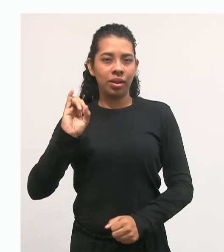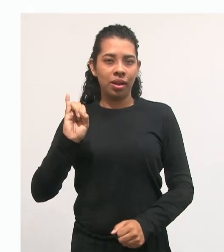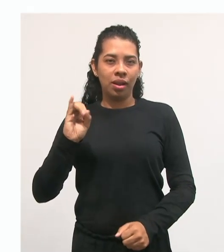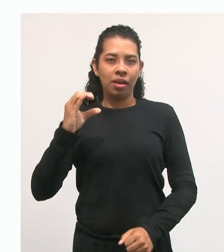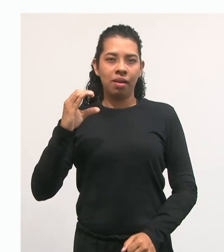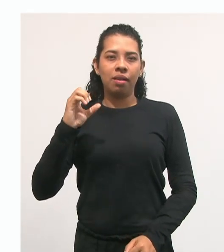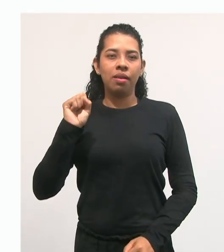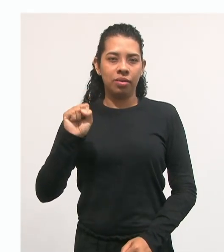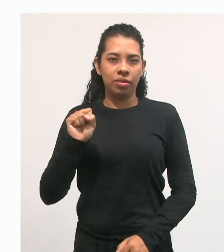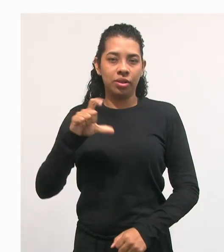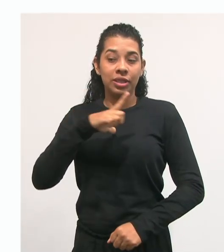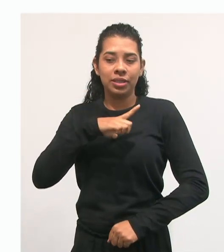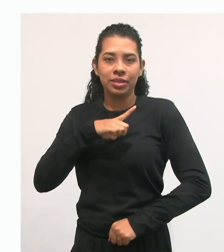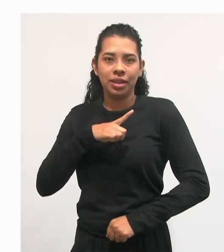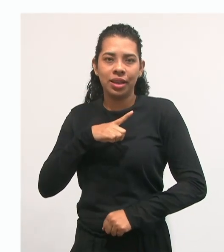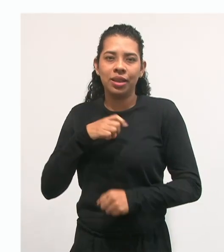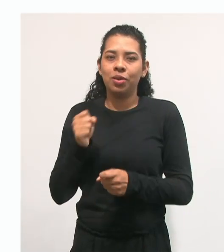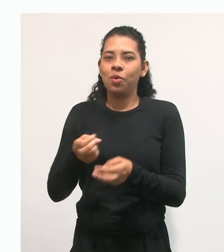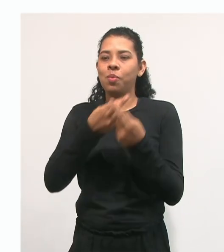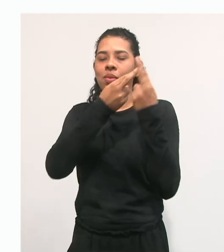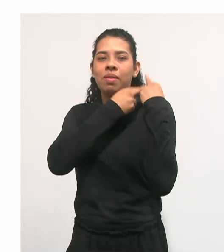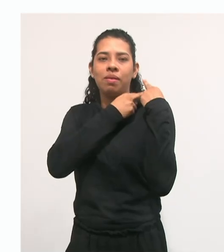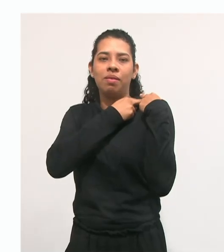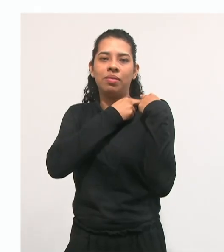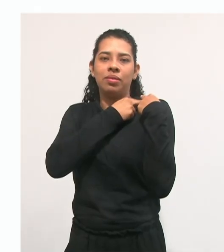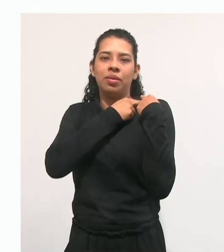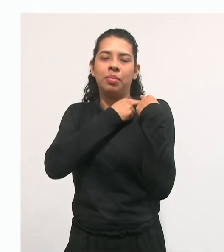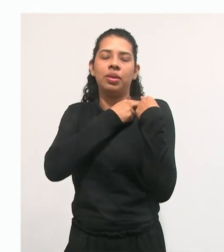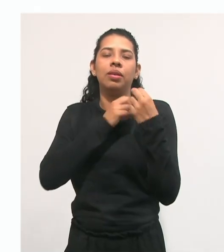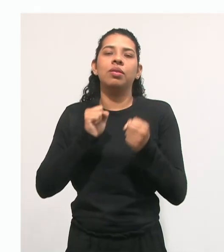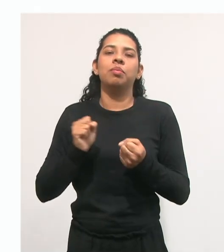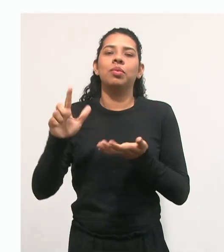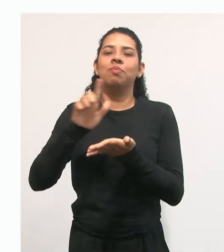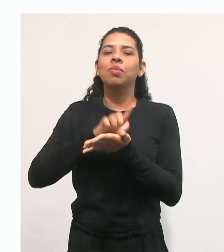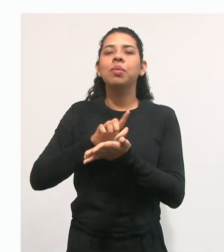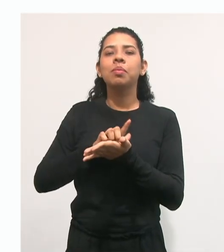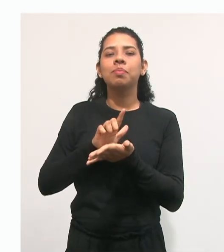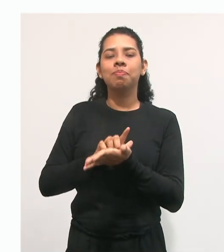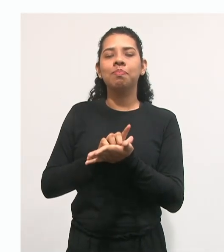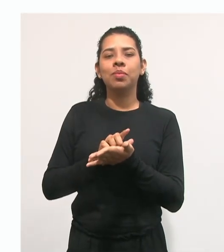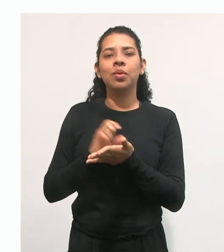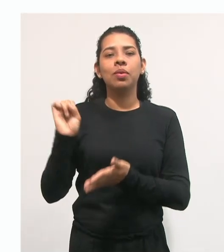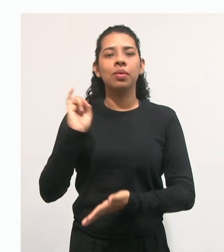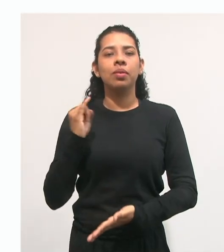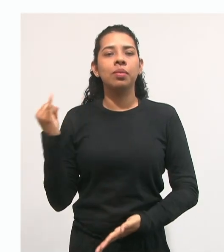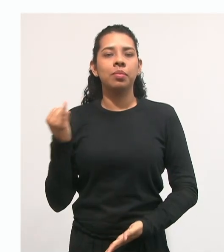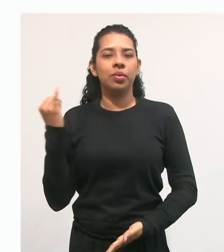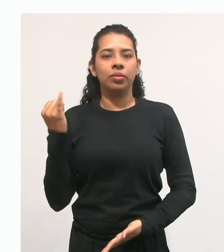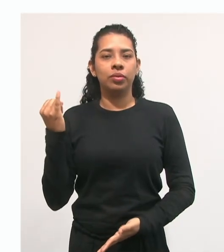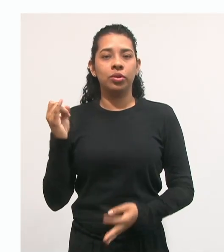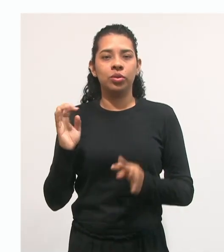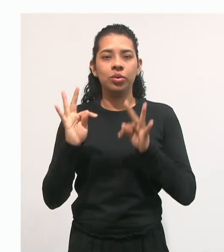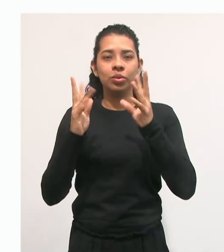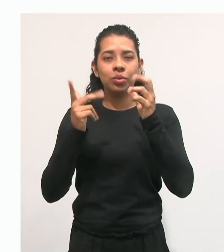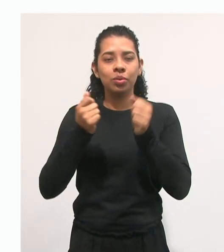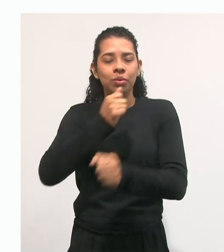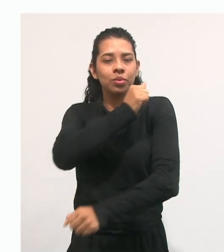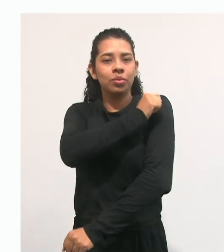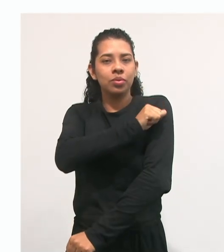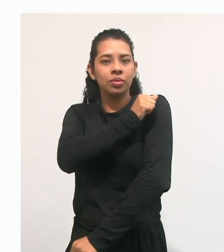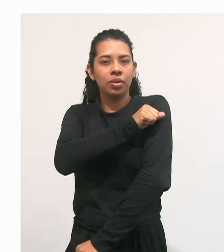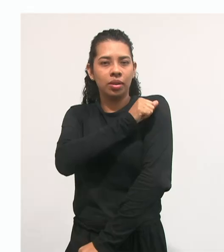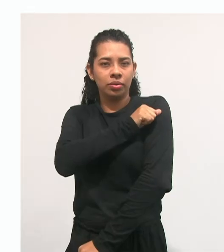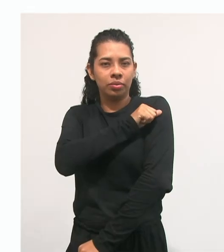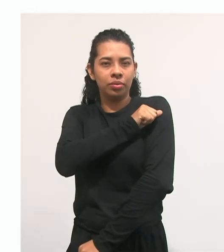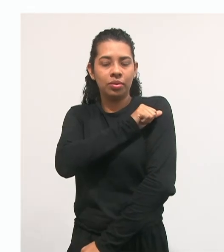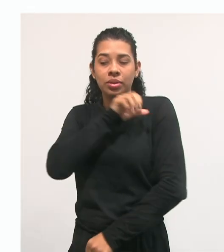pessoas aprendem. Por quê? Porque existem inúmeras informações que os alunos levam para a escola por meio dessas TICs,